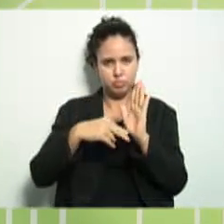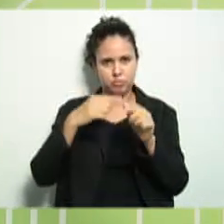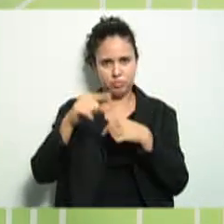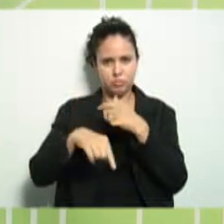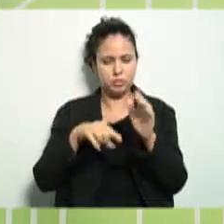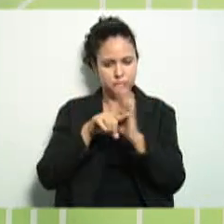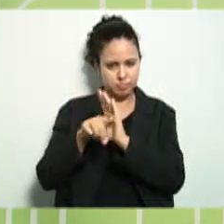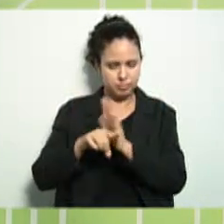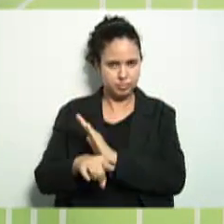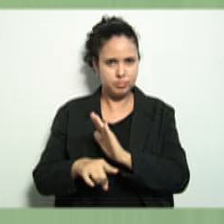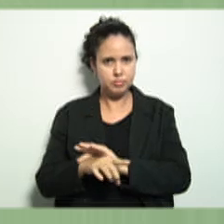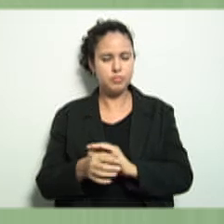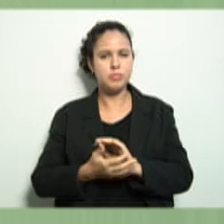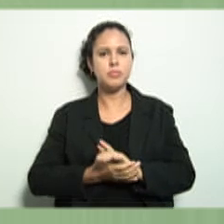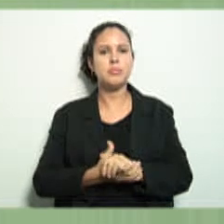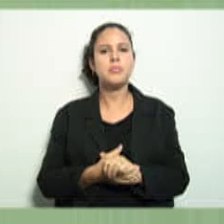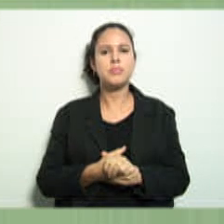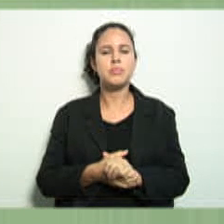questões.